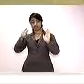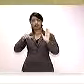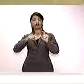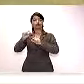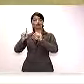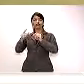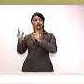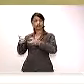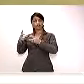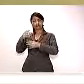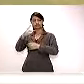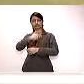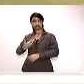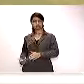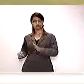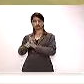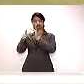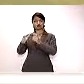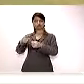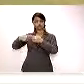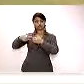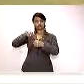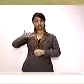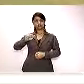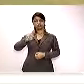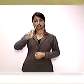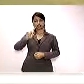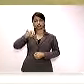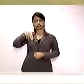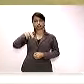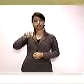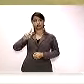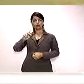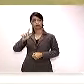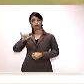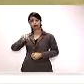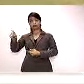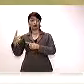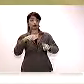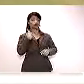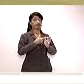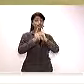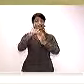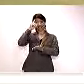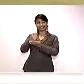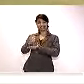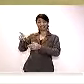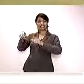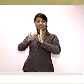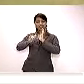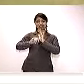pública do município de Jardinópolis em face de sentença que julgou parcialmente procedente a representação formulada contra o edital de pregão daquela